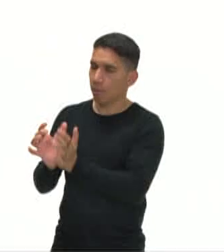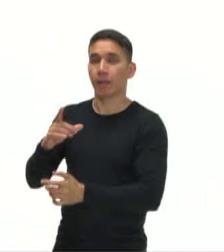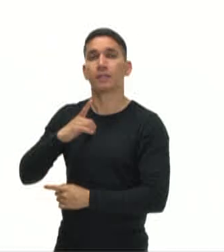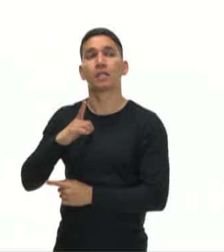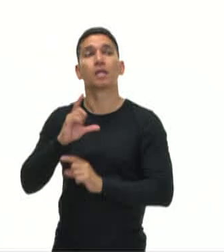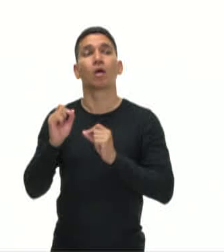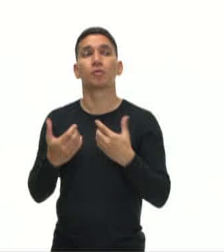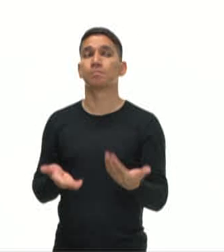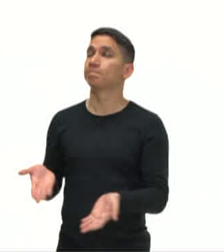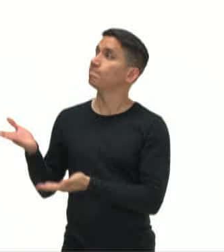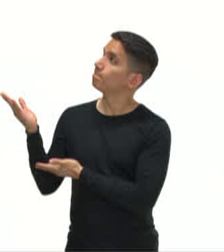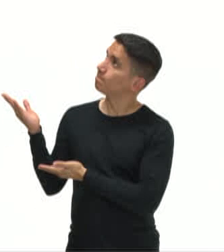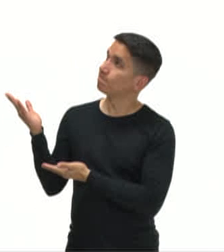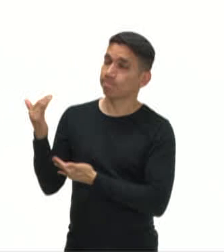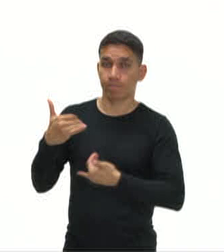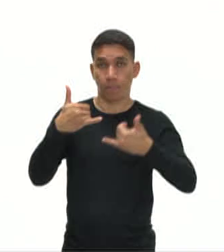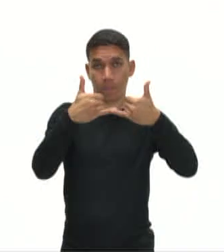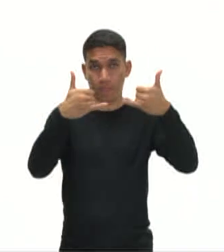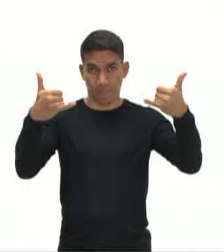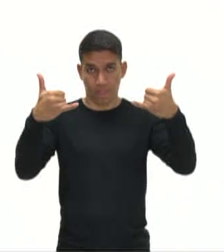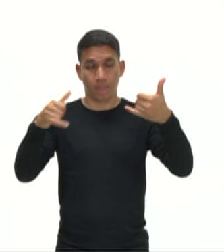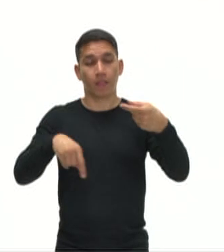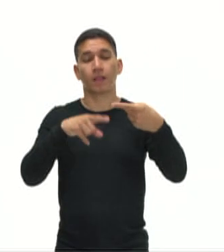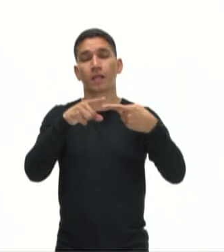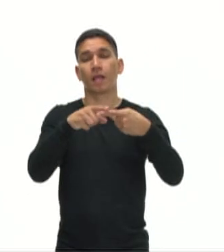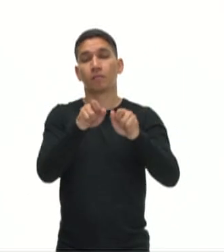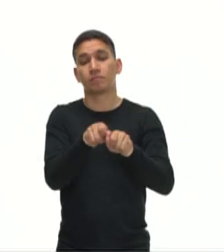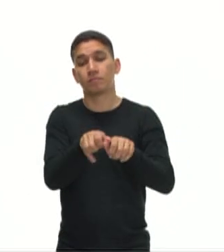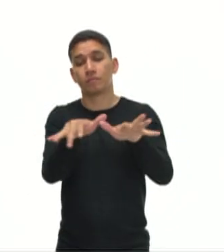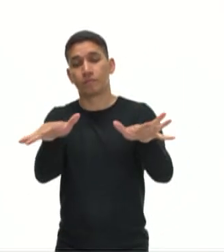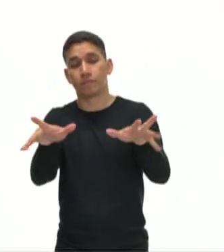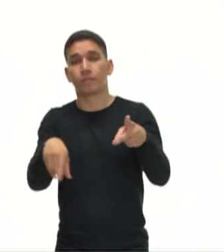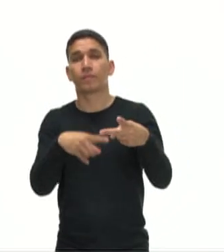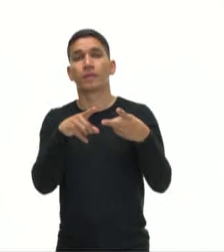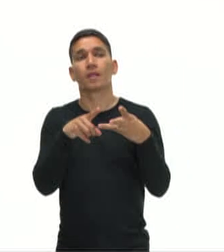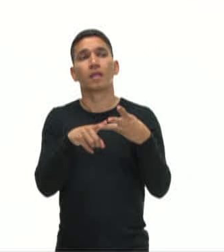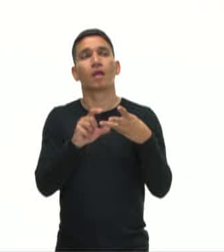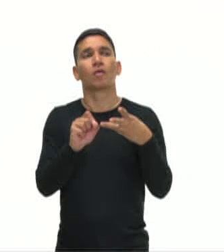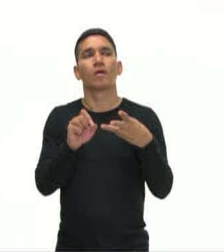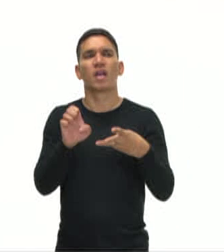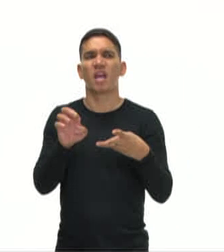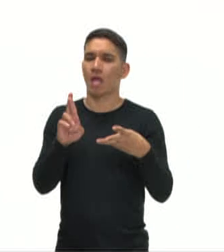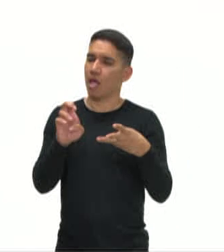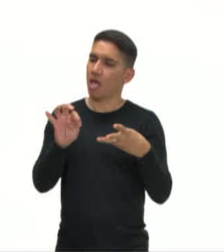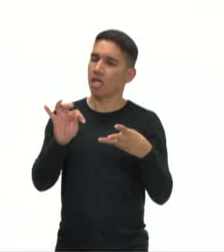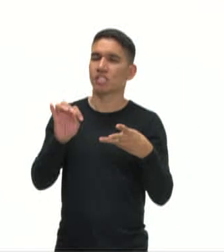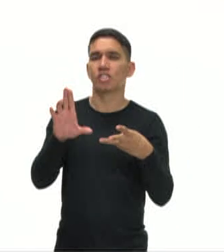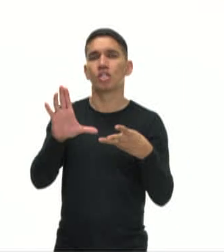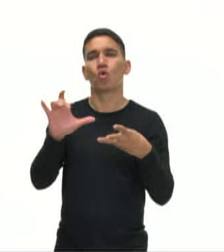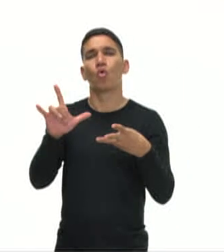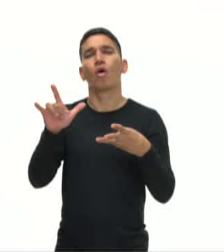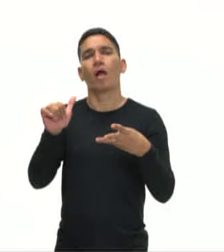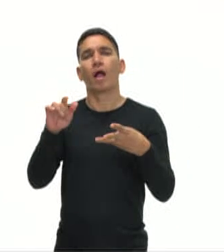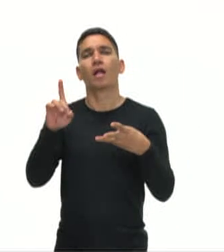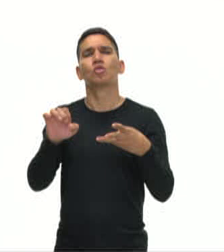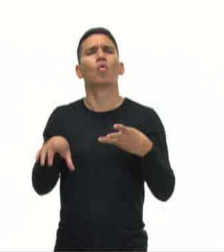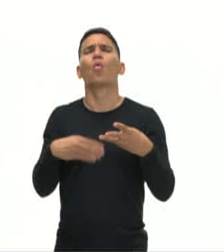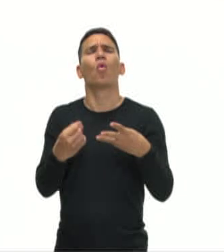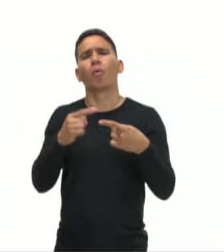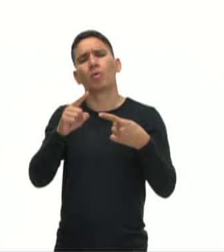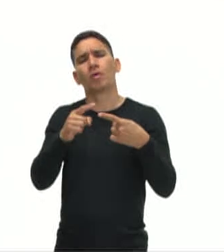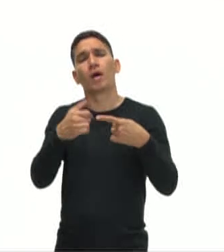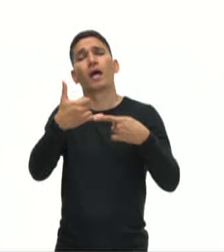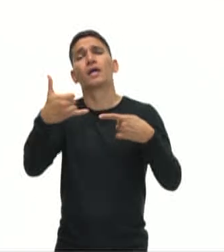classificamos eles entre linear, ramificado e reticulado. Quando um polímero é classificado